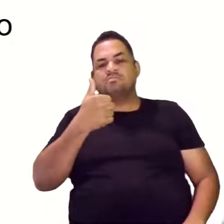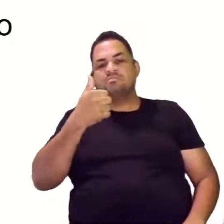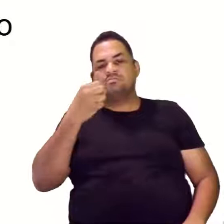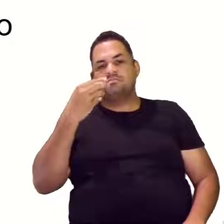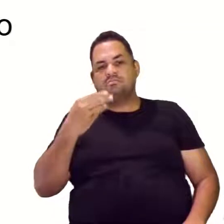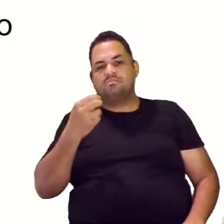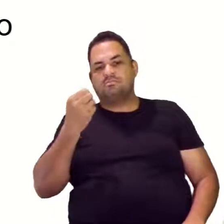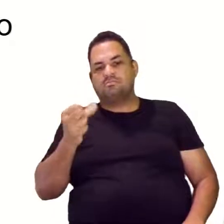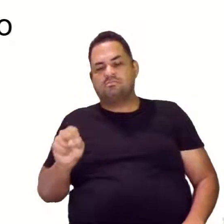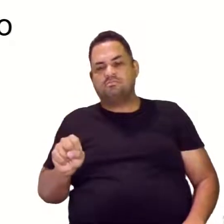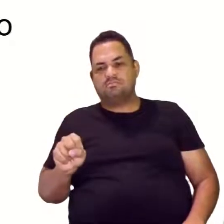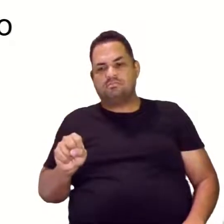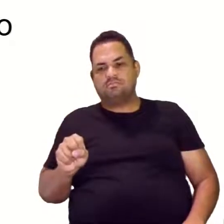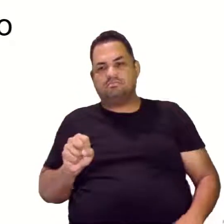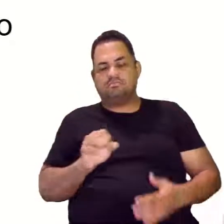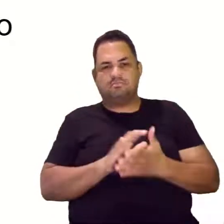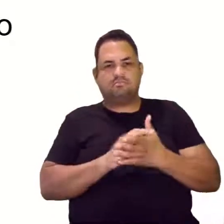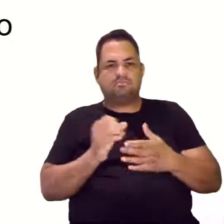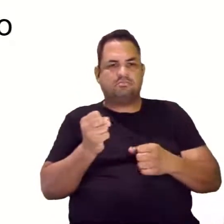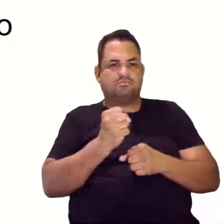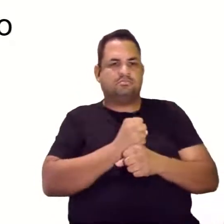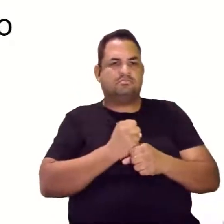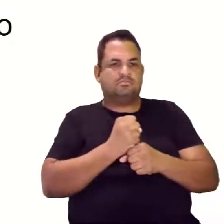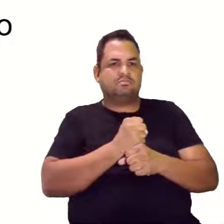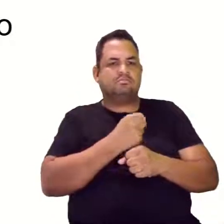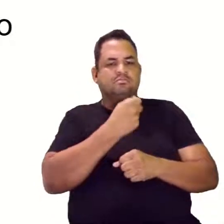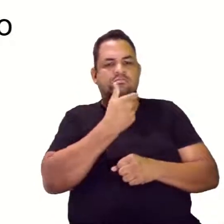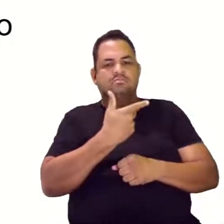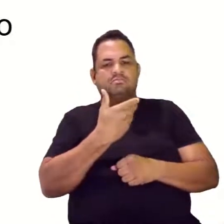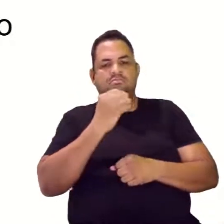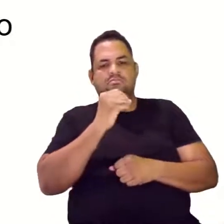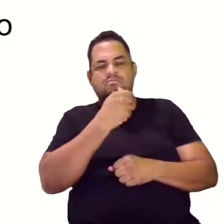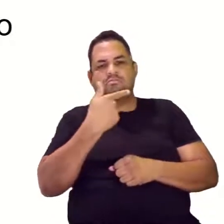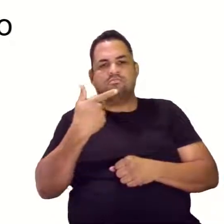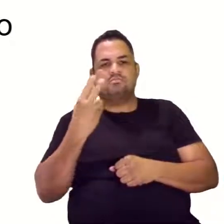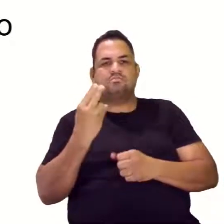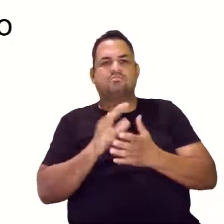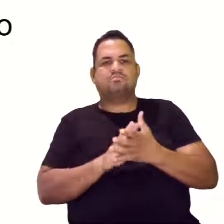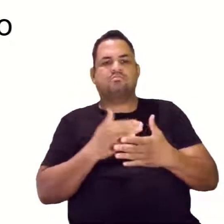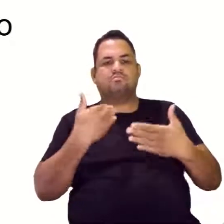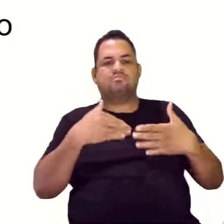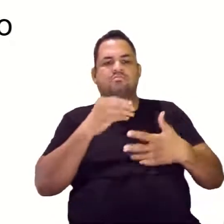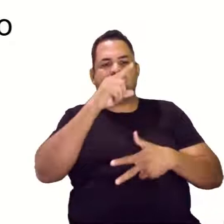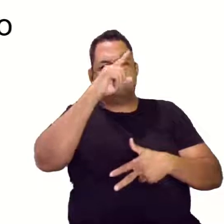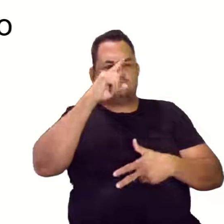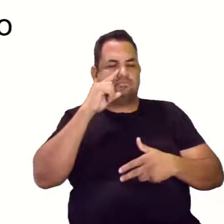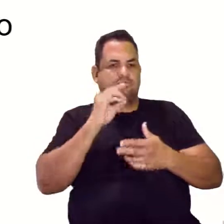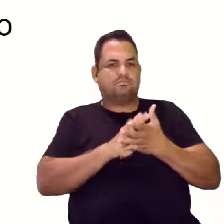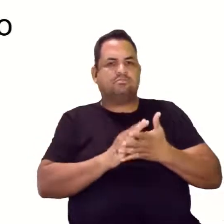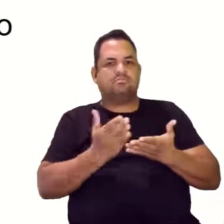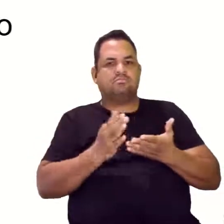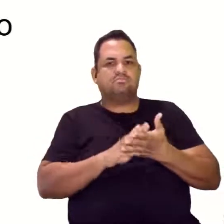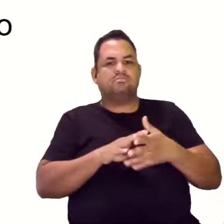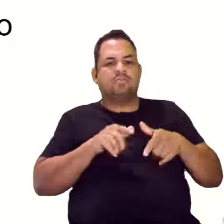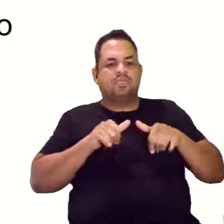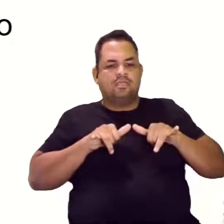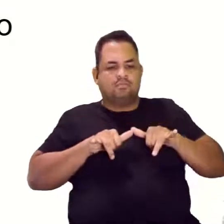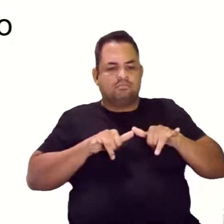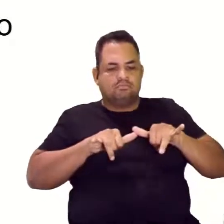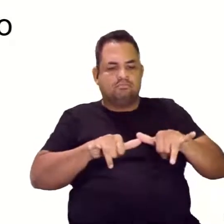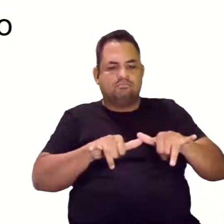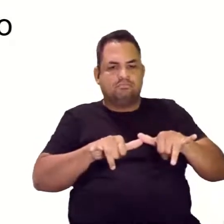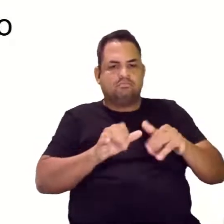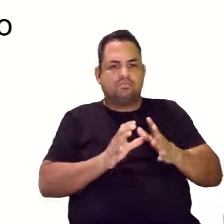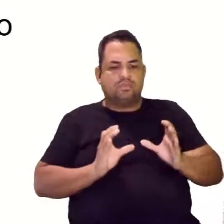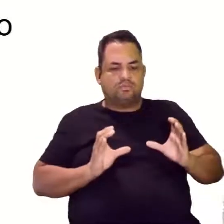lá da nossa prova de 2021, prova amarela. Bora ver. Beleza. Uma rede de